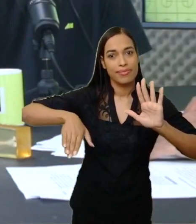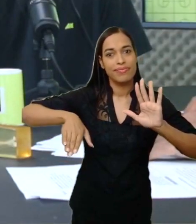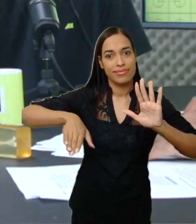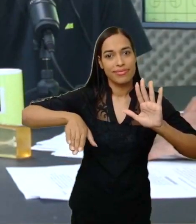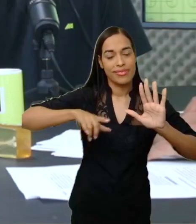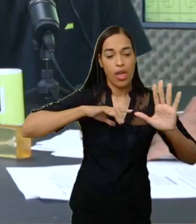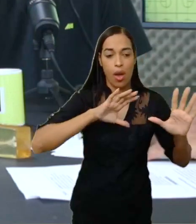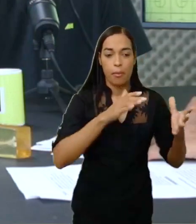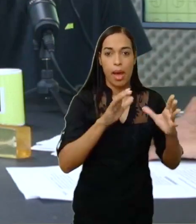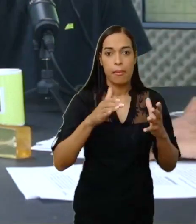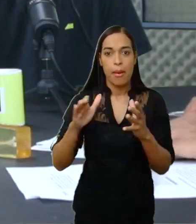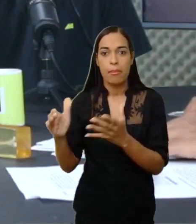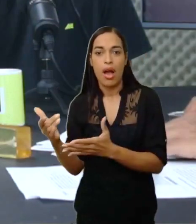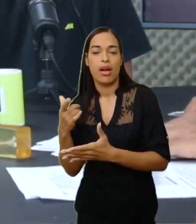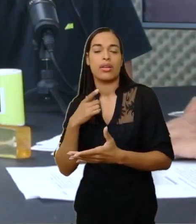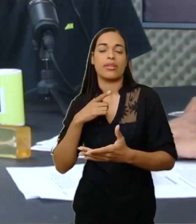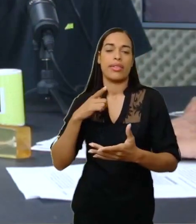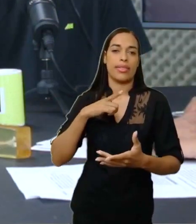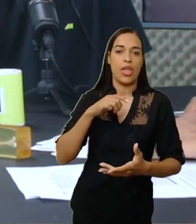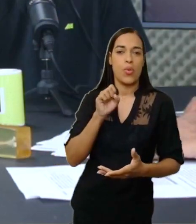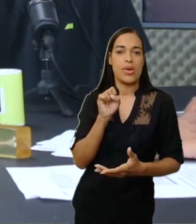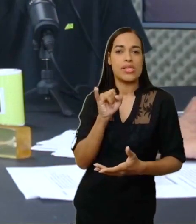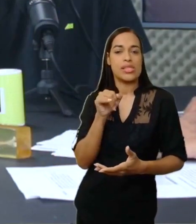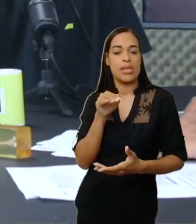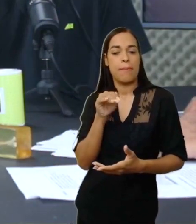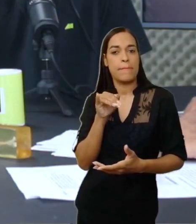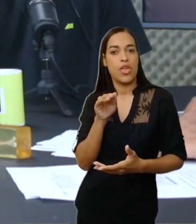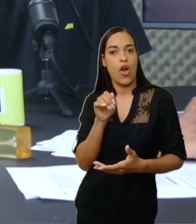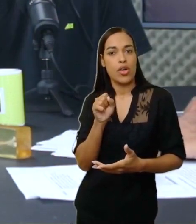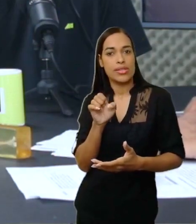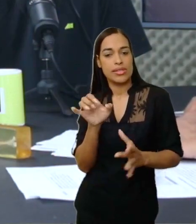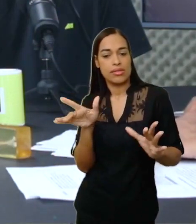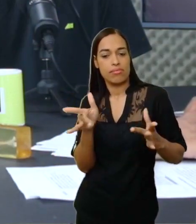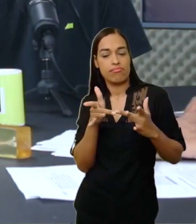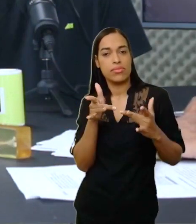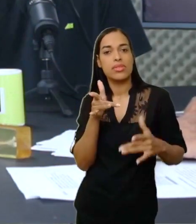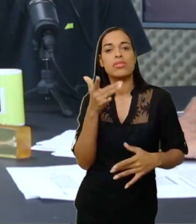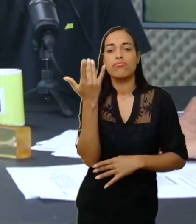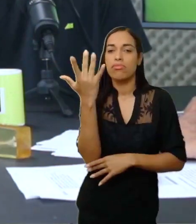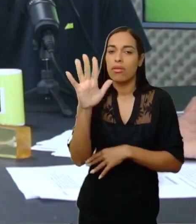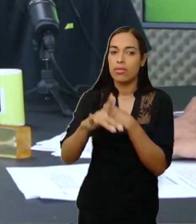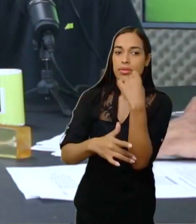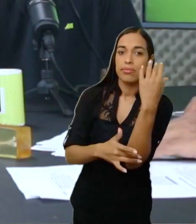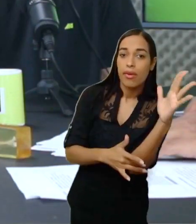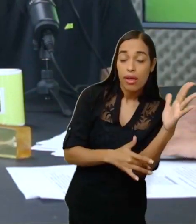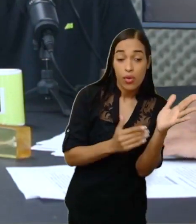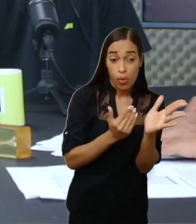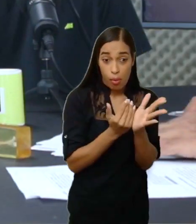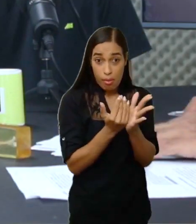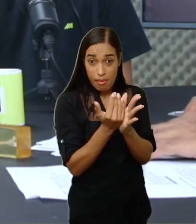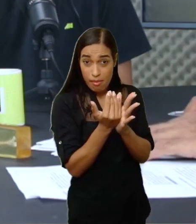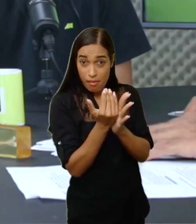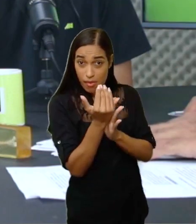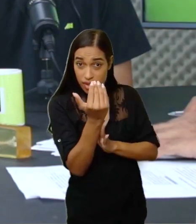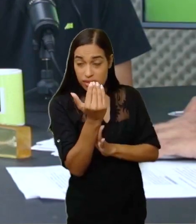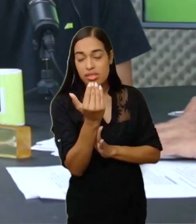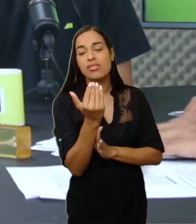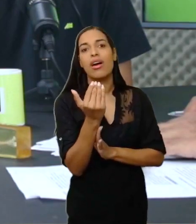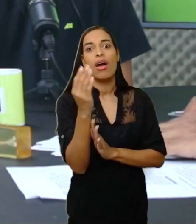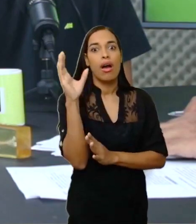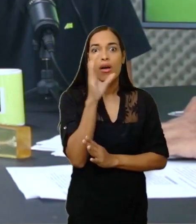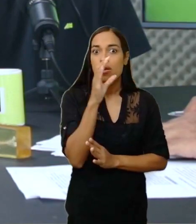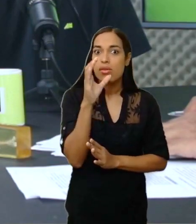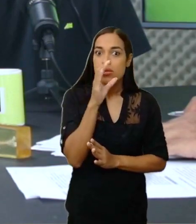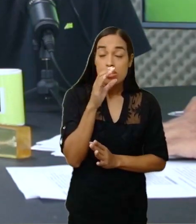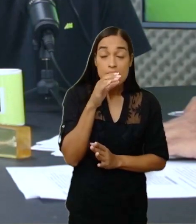né, que fazem uma simbiose com alguns plânctons, e a partir do momento que começa a aquecer